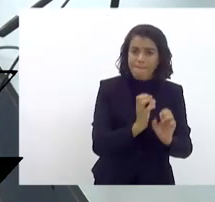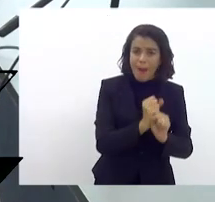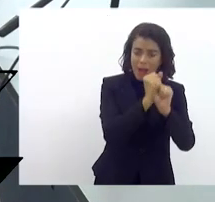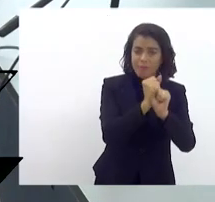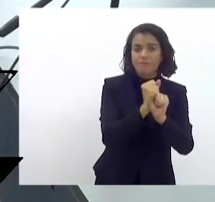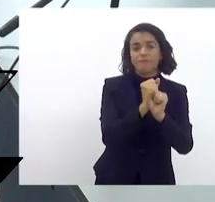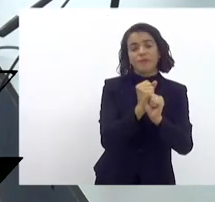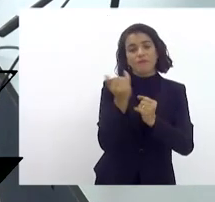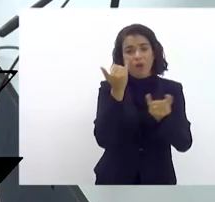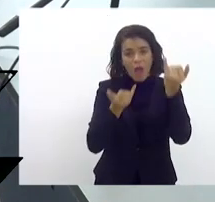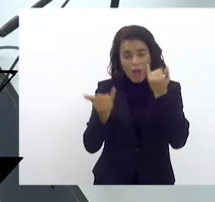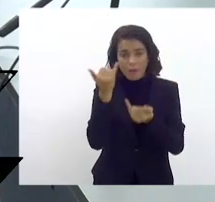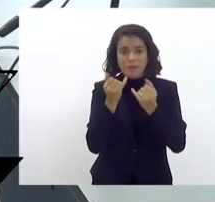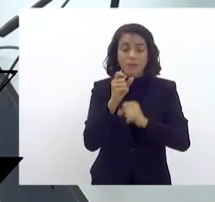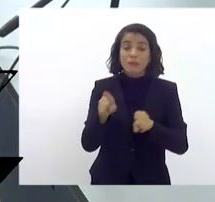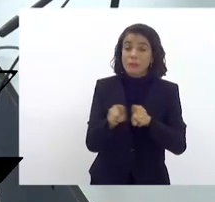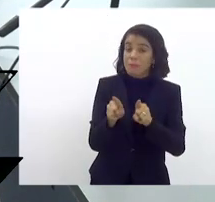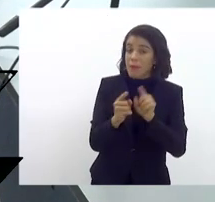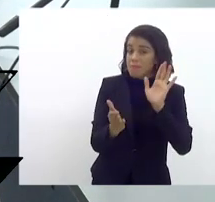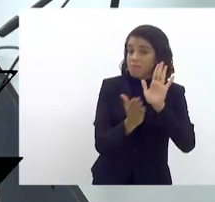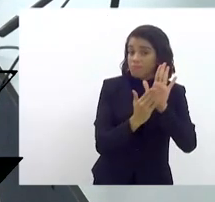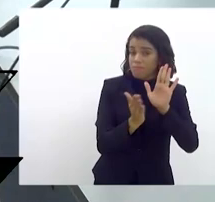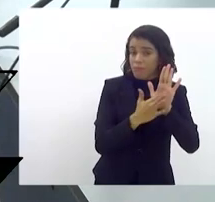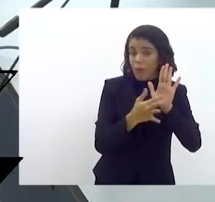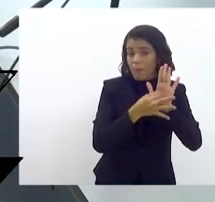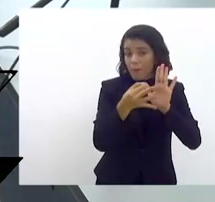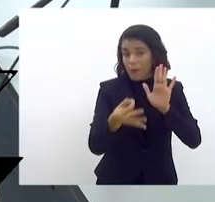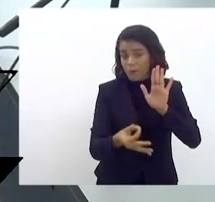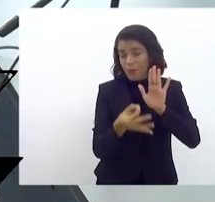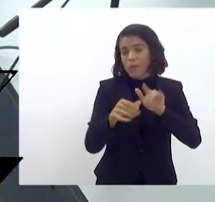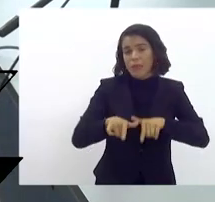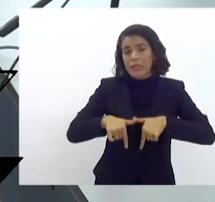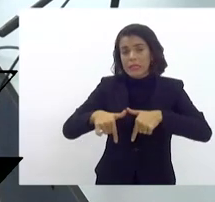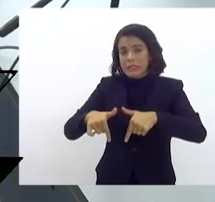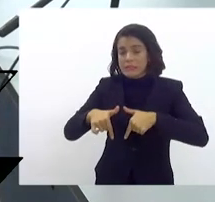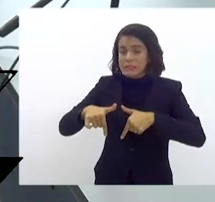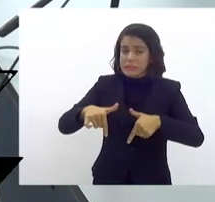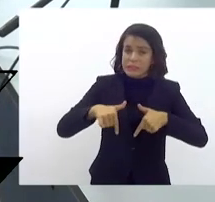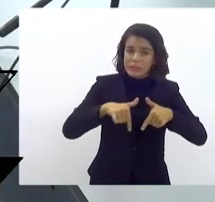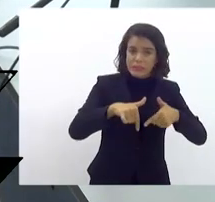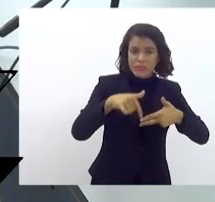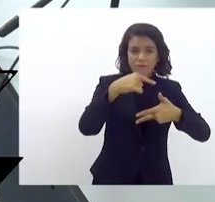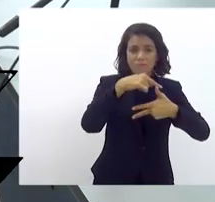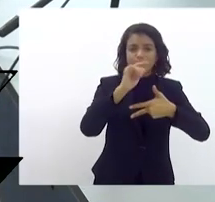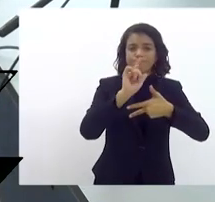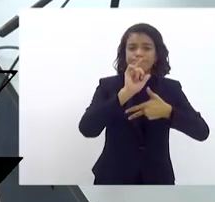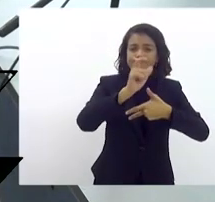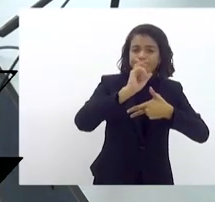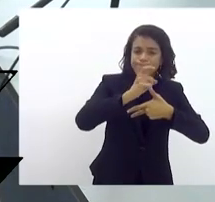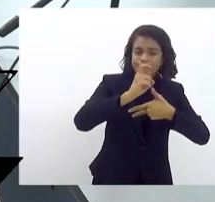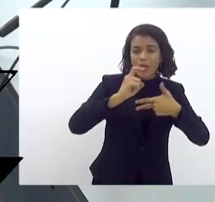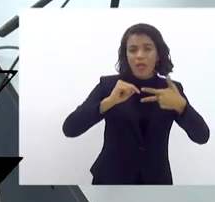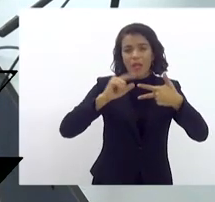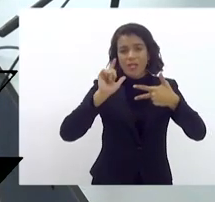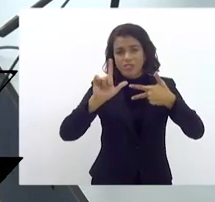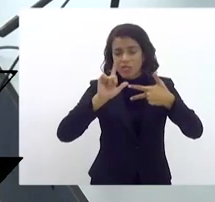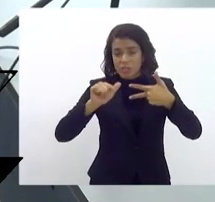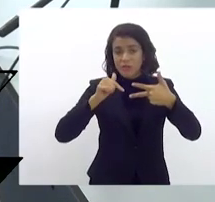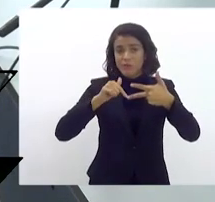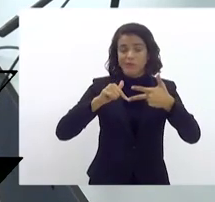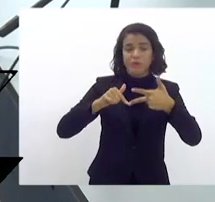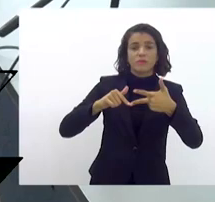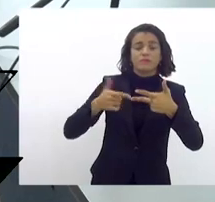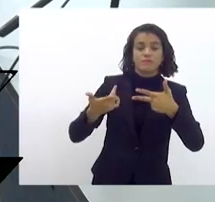a sua ocorrência no estado além de propor ao final iniciativas de todos os poderes para superação de